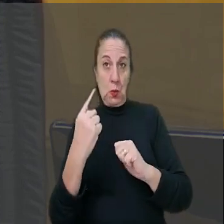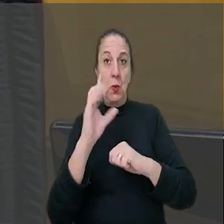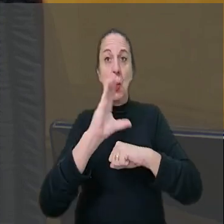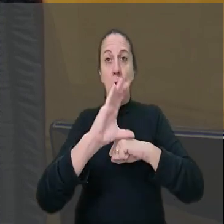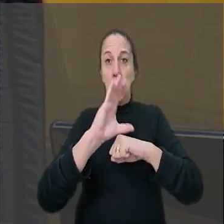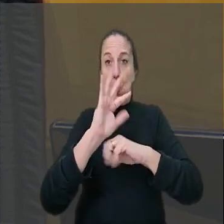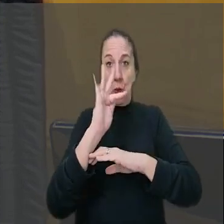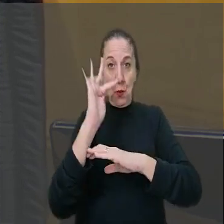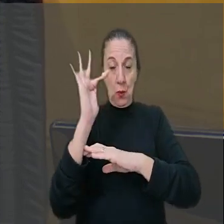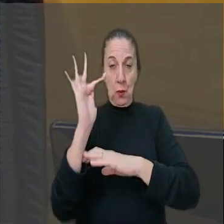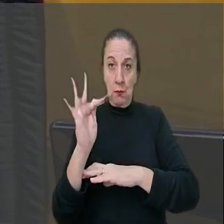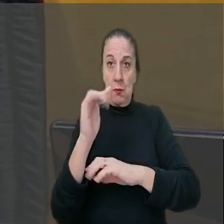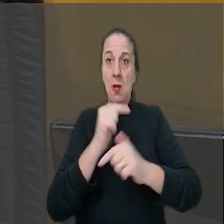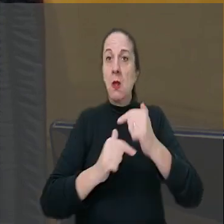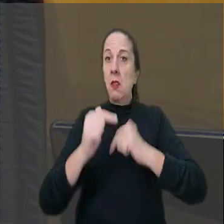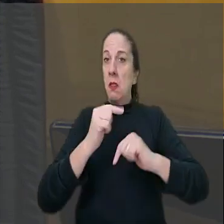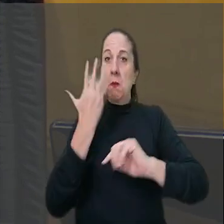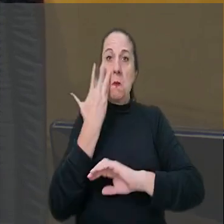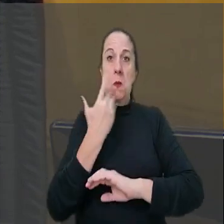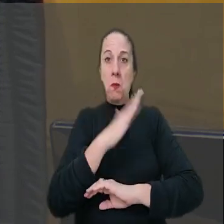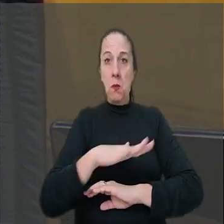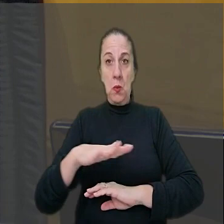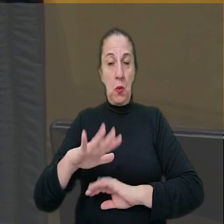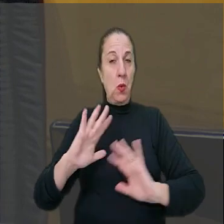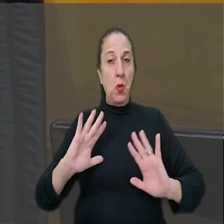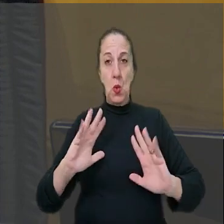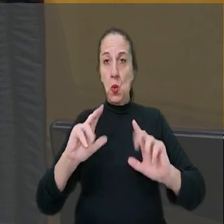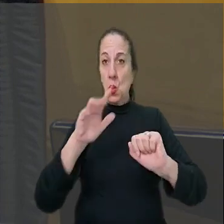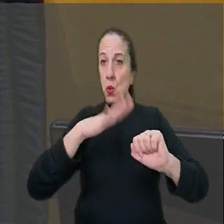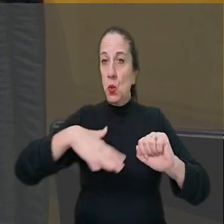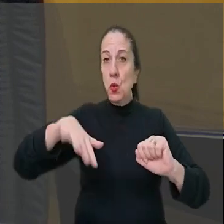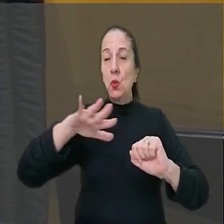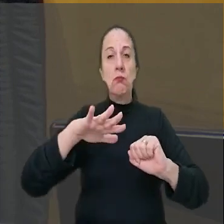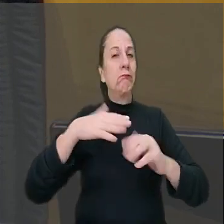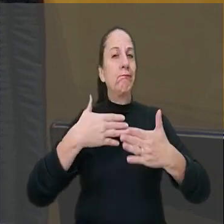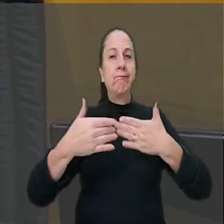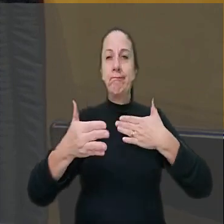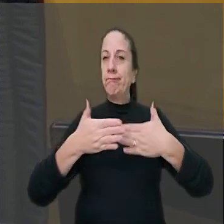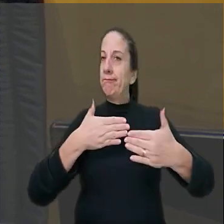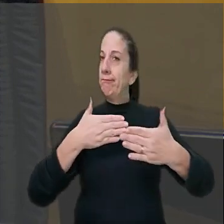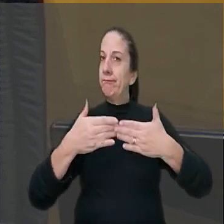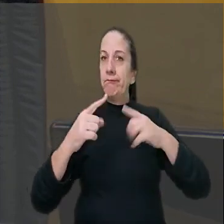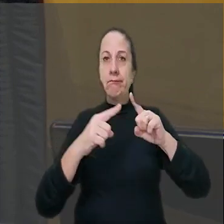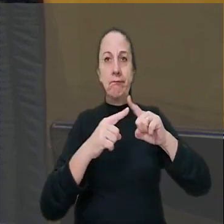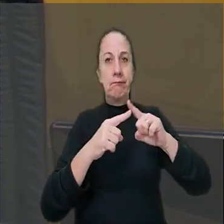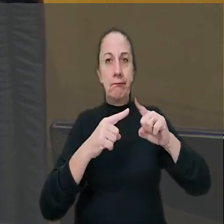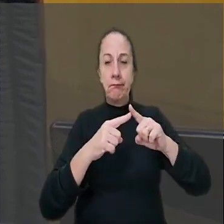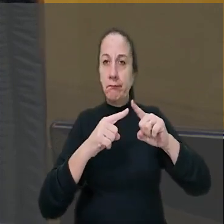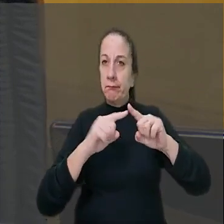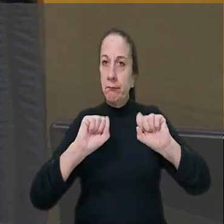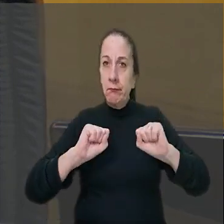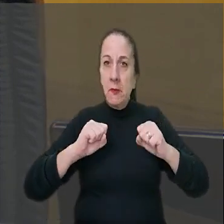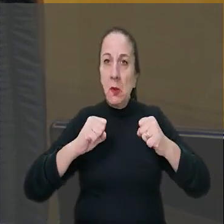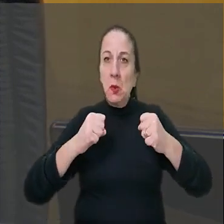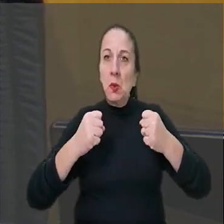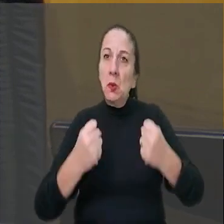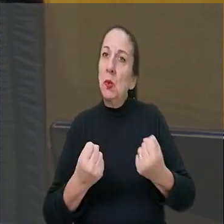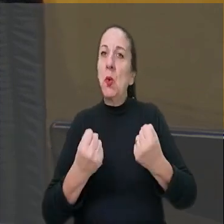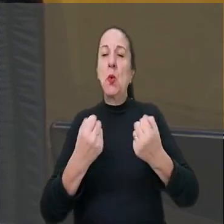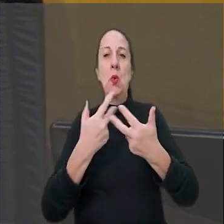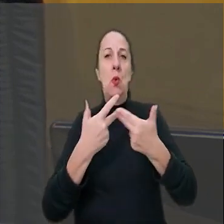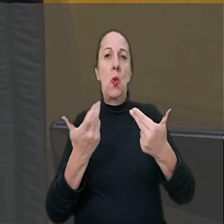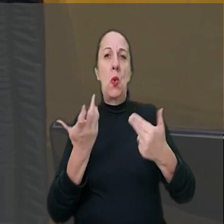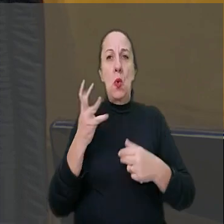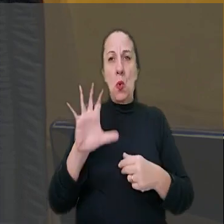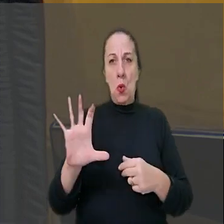da Constituição Federal, né? E o trabalho infantil como um todo, independentemente do grau, da